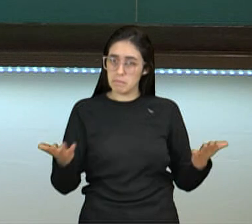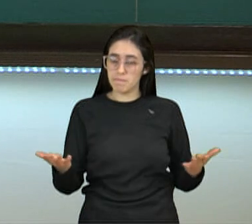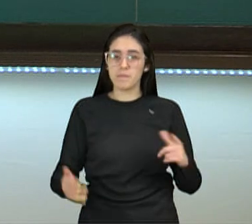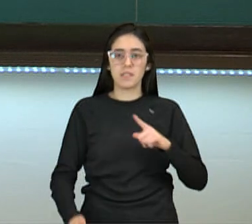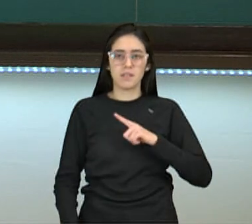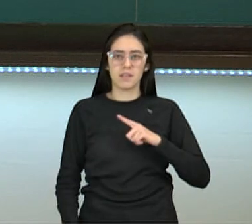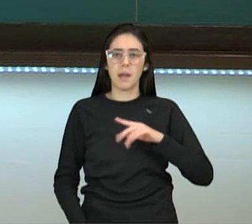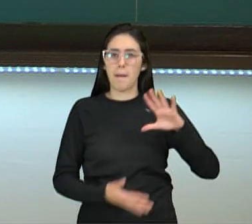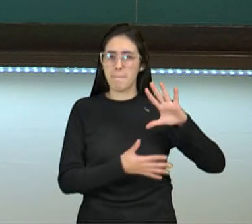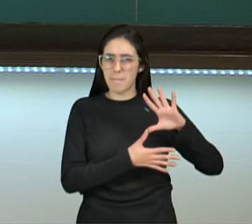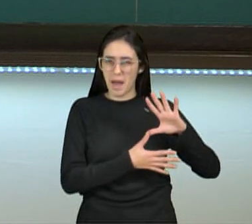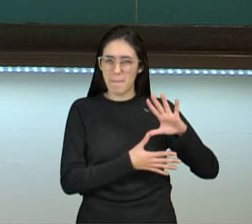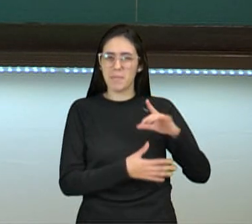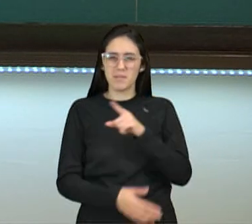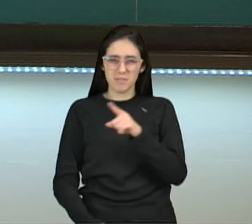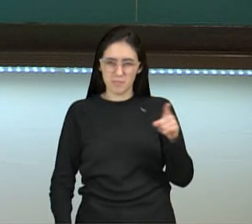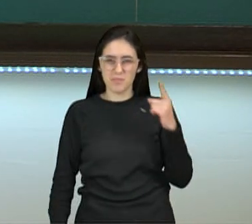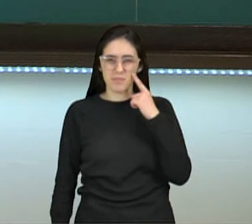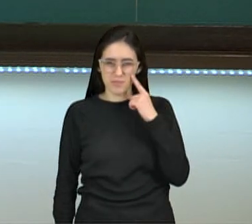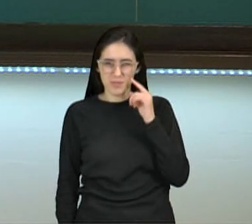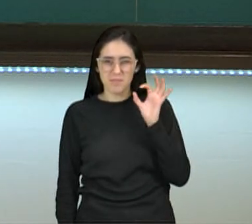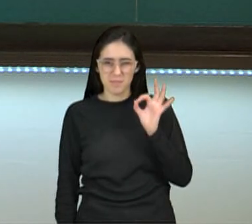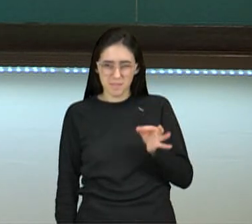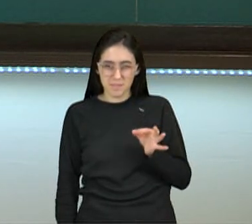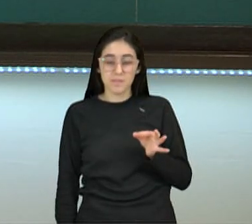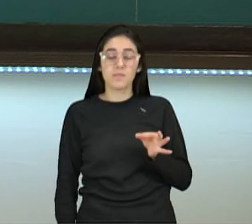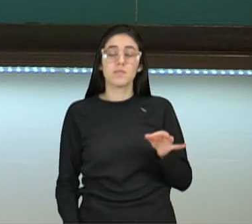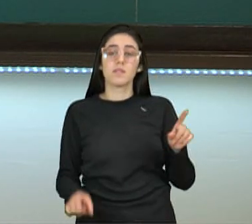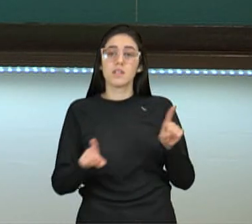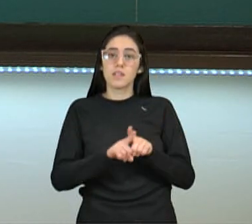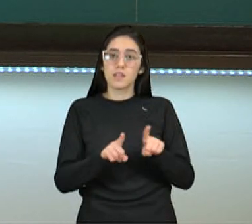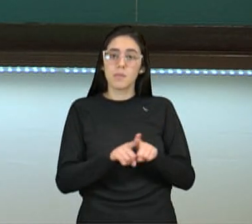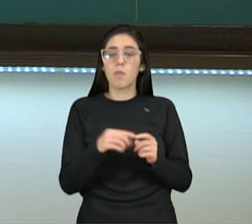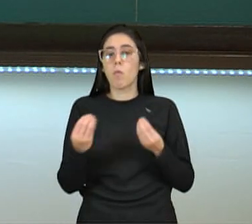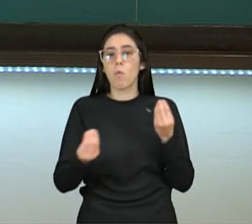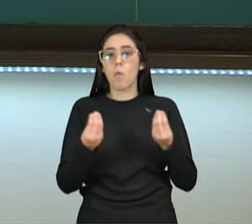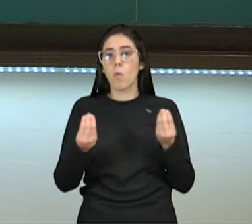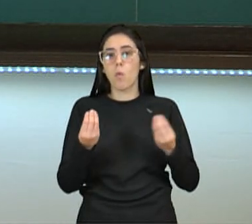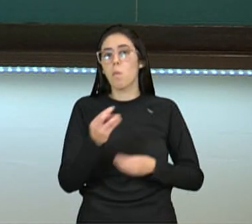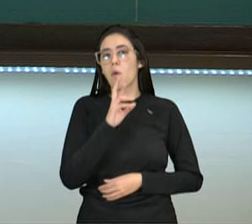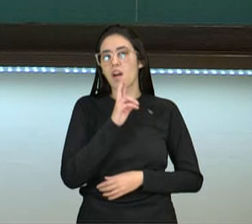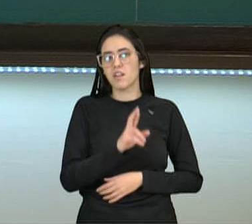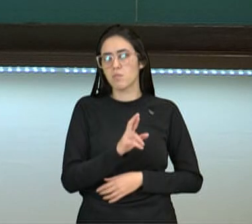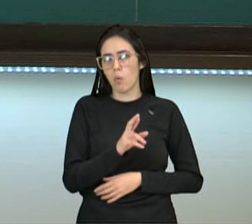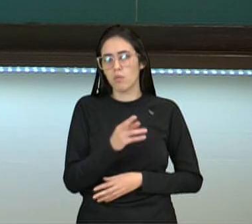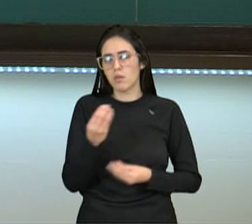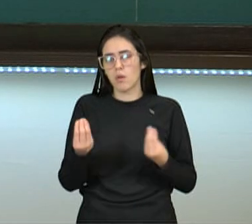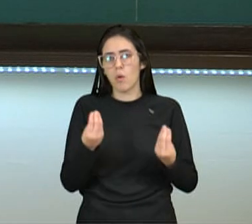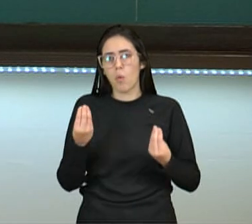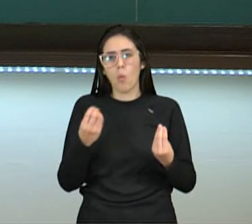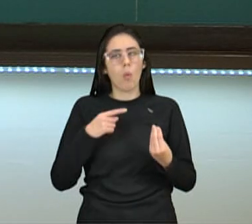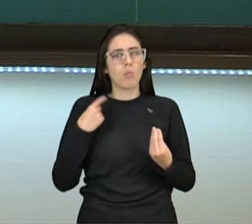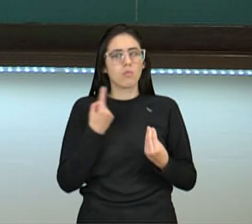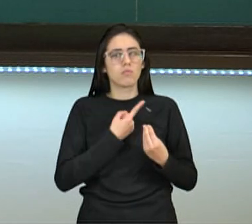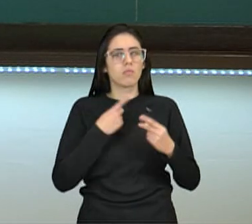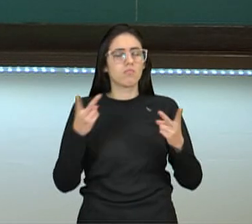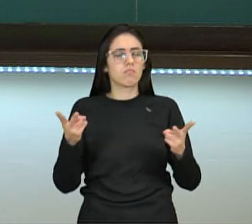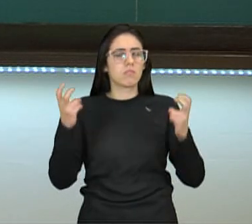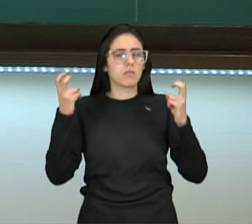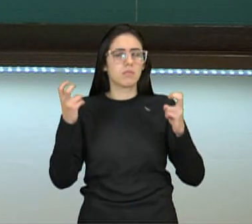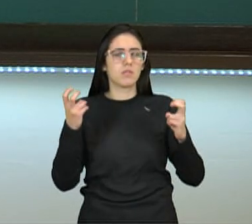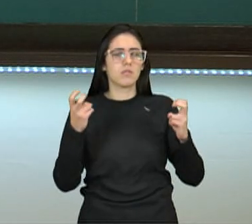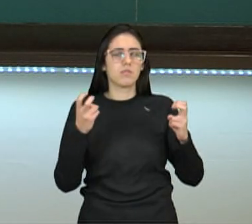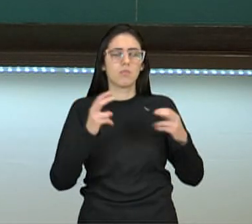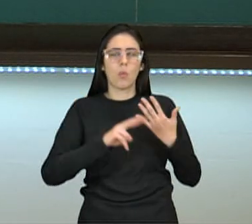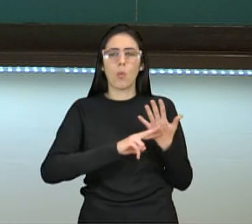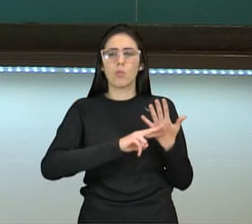ali um mapa que vocês poderiam observar e depois construir a resposta, como nós podemos identificar consequências